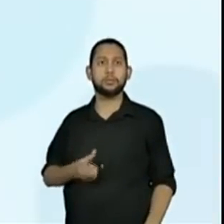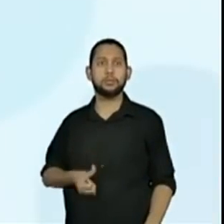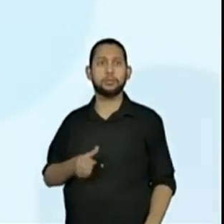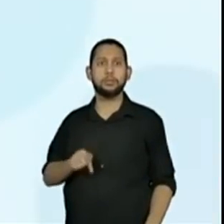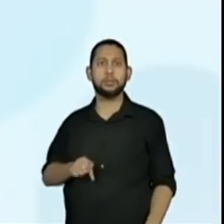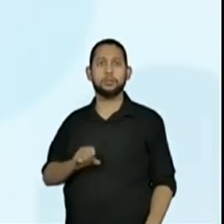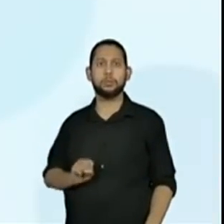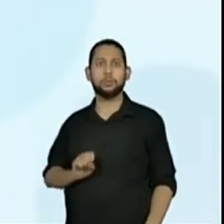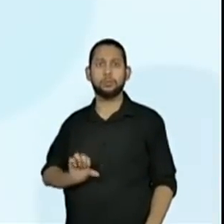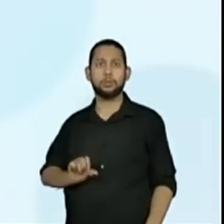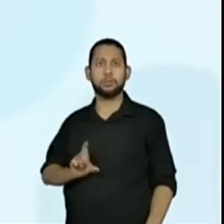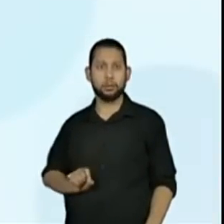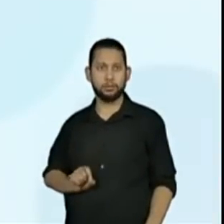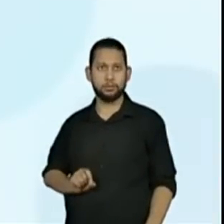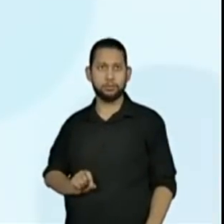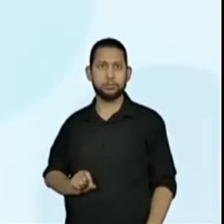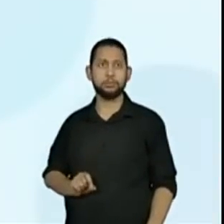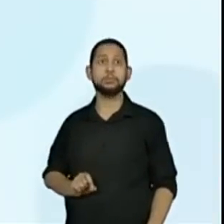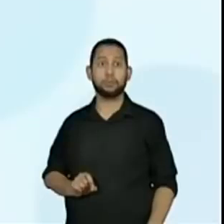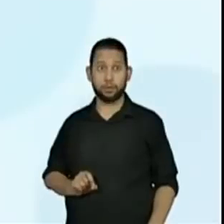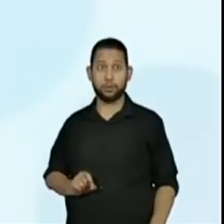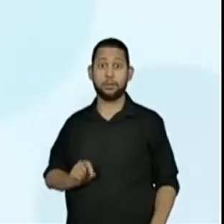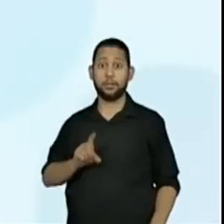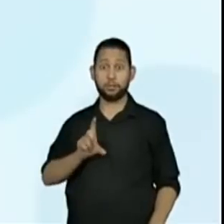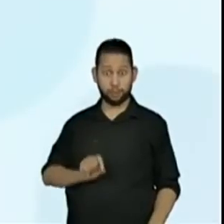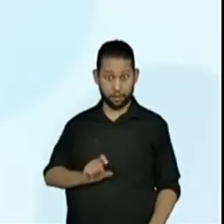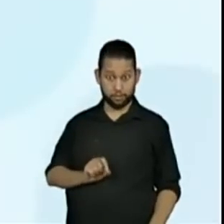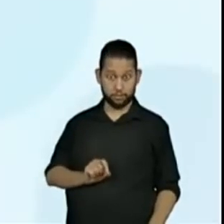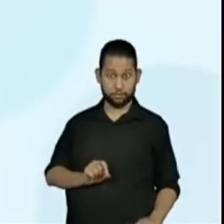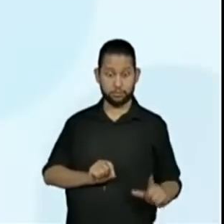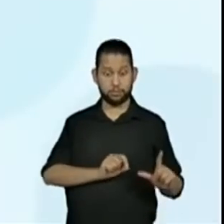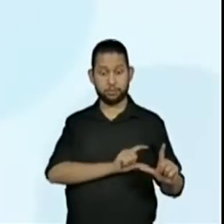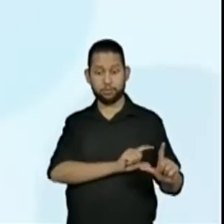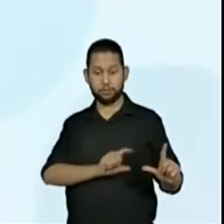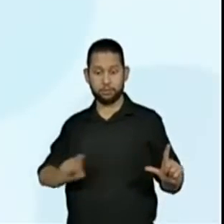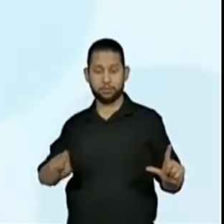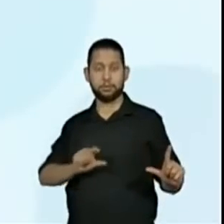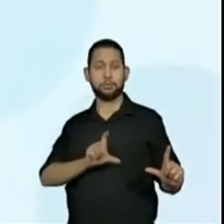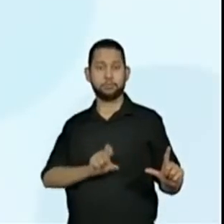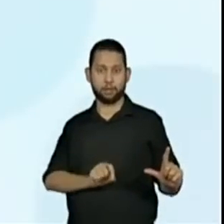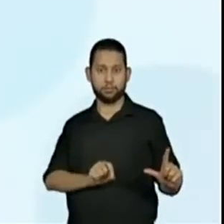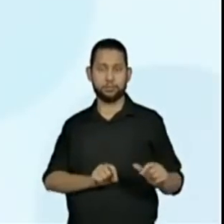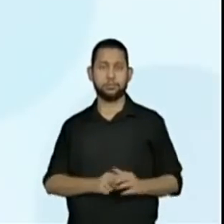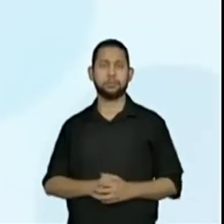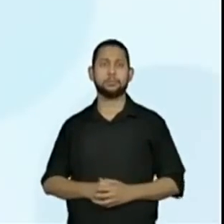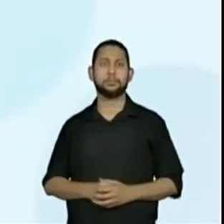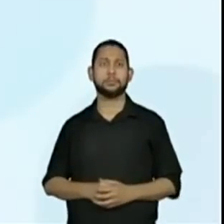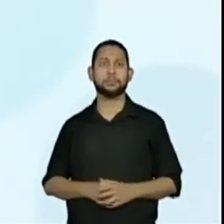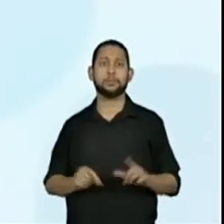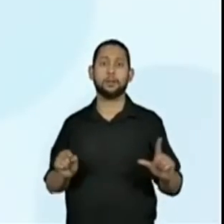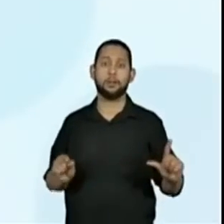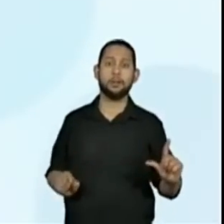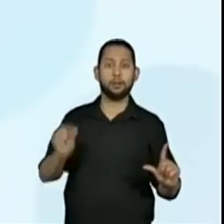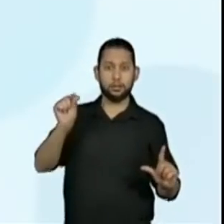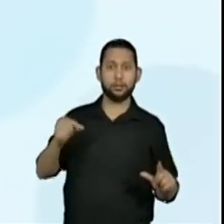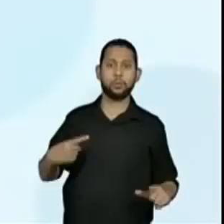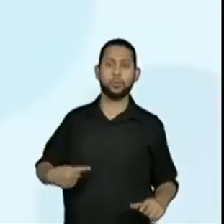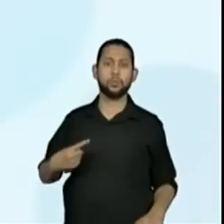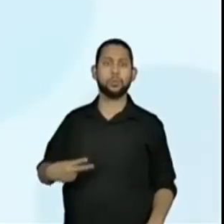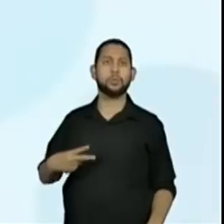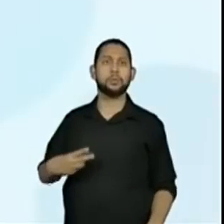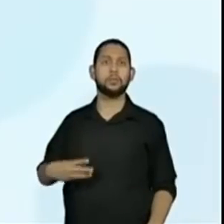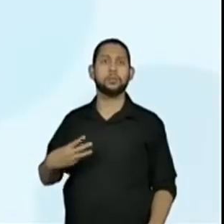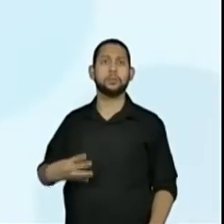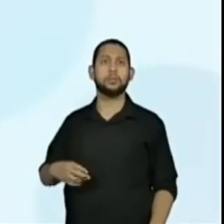7 8 9 10 temos aqui então 10 m e na lateral temos 1